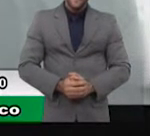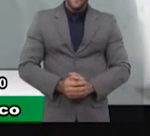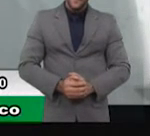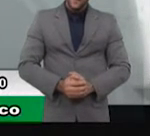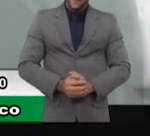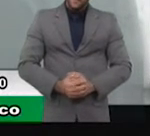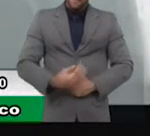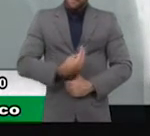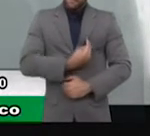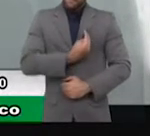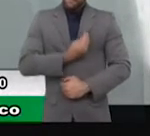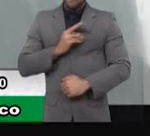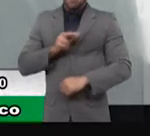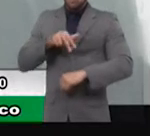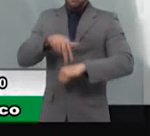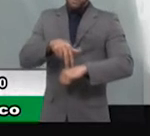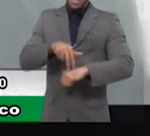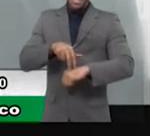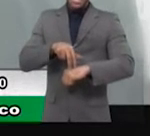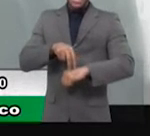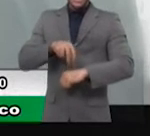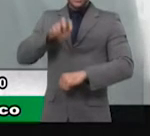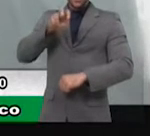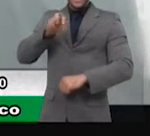estou aqui há 57 anos na Câmara,